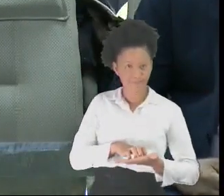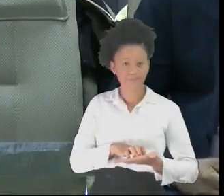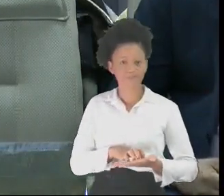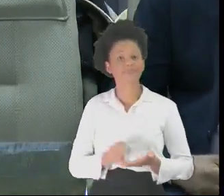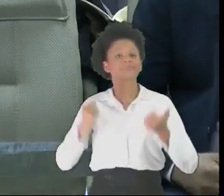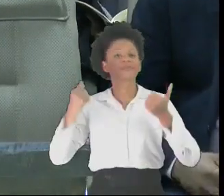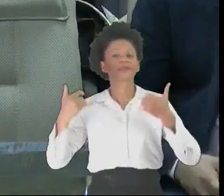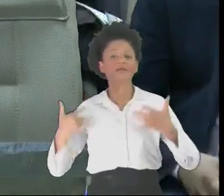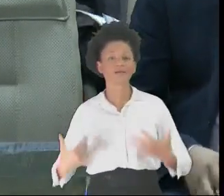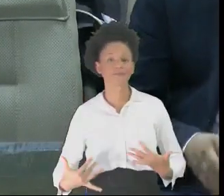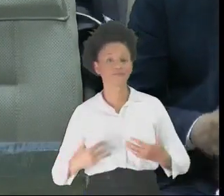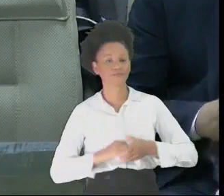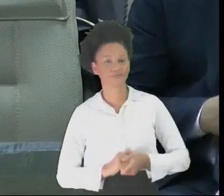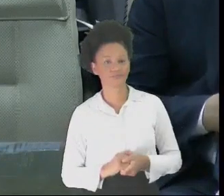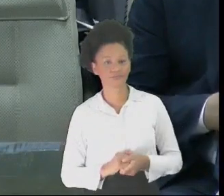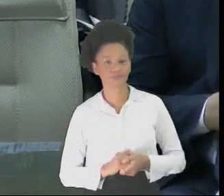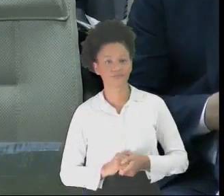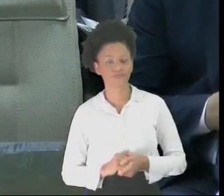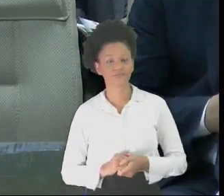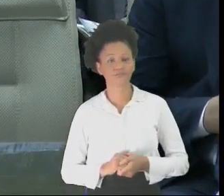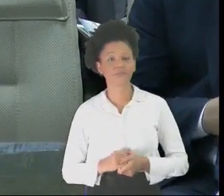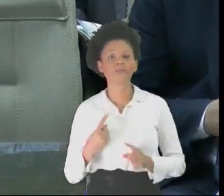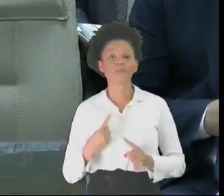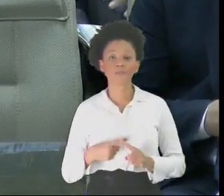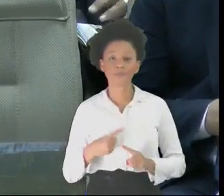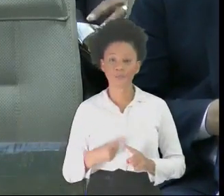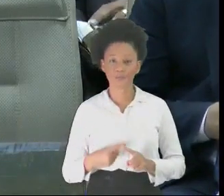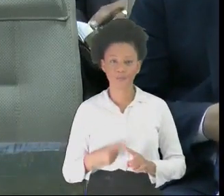esta. É porque